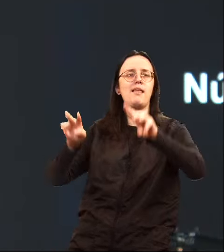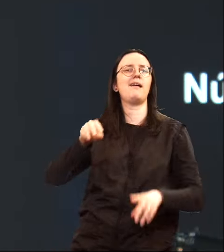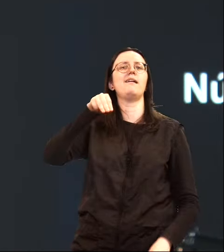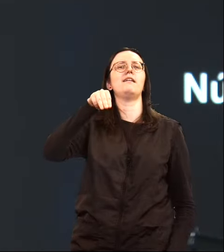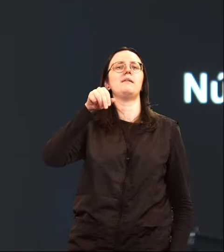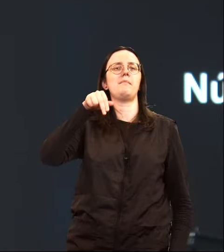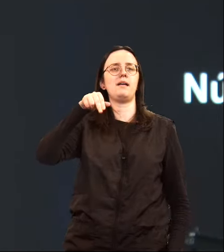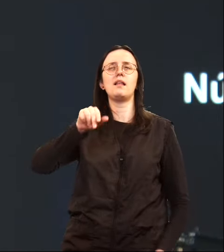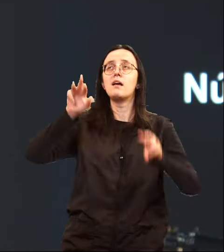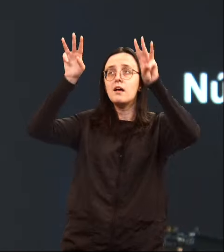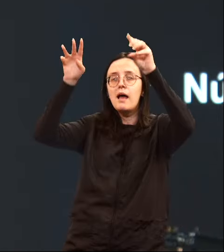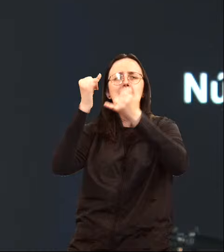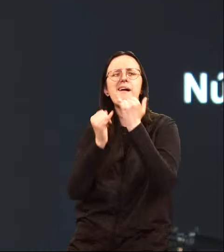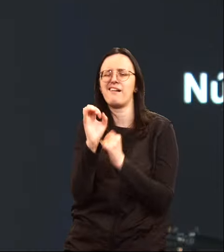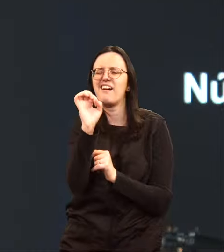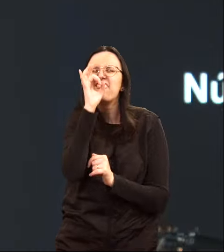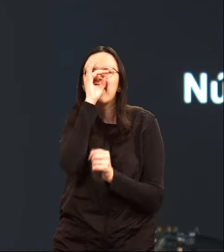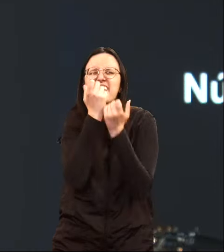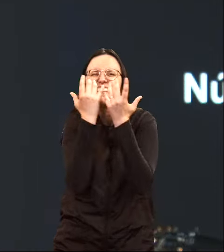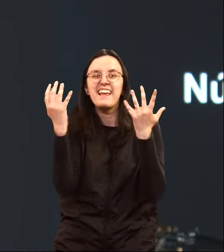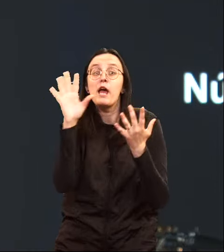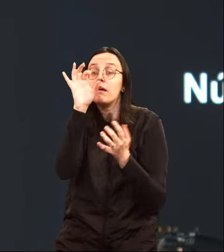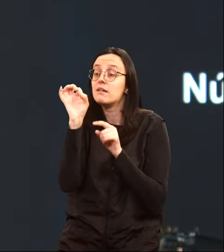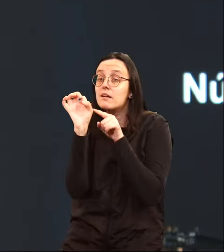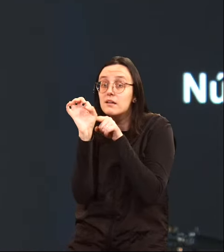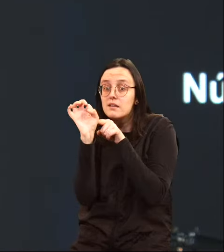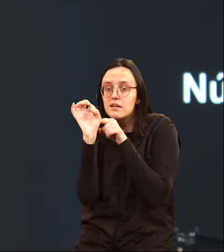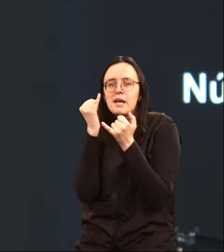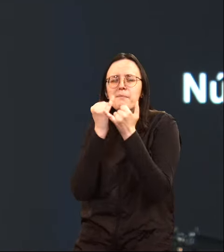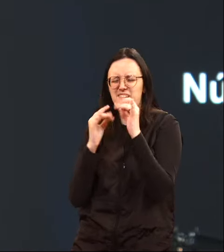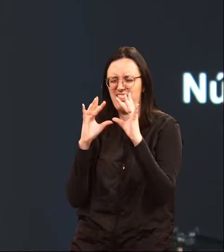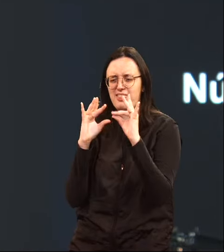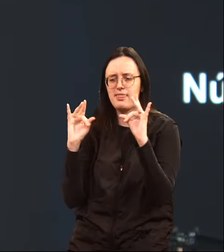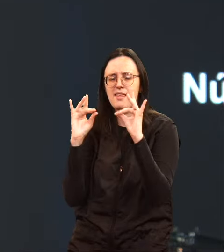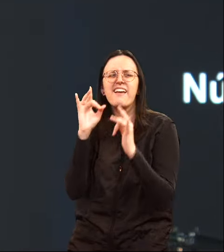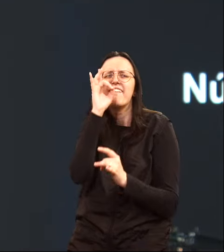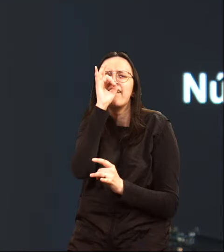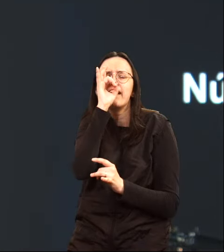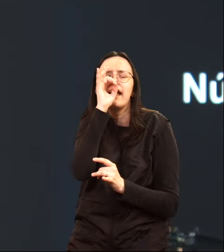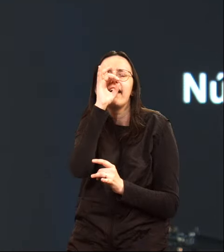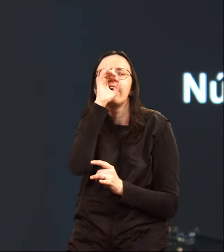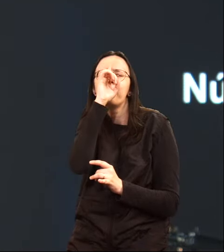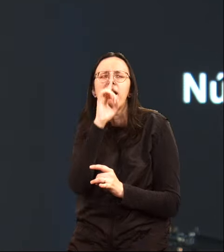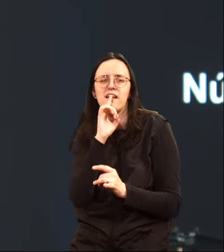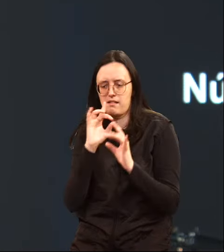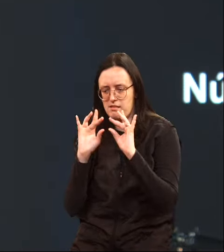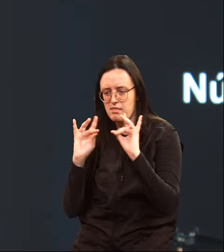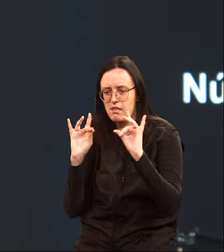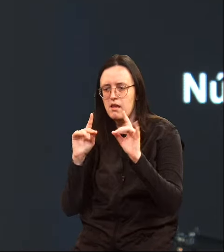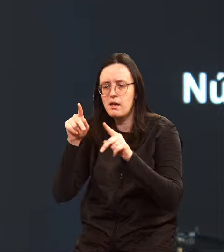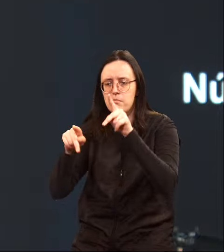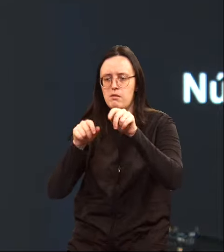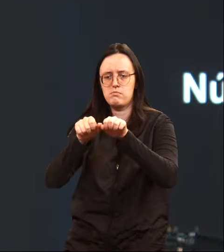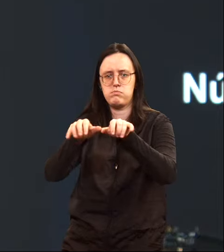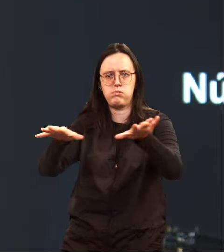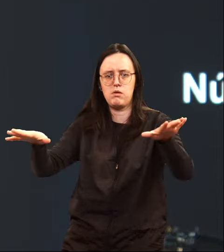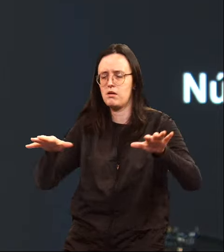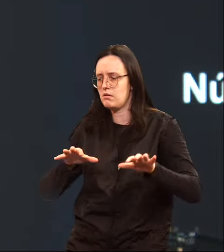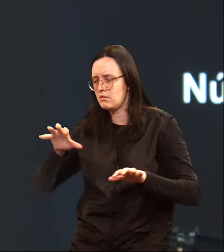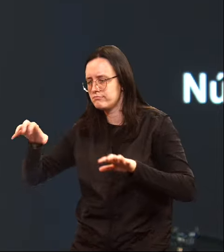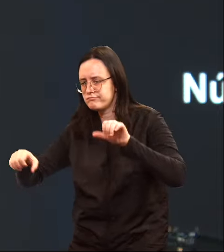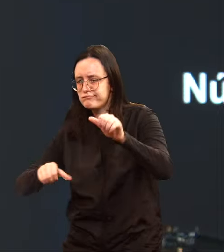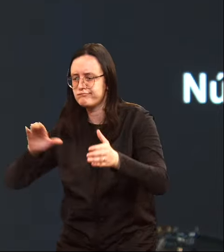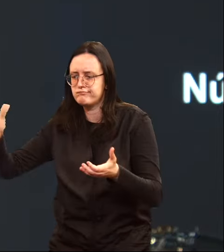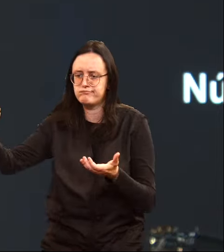como semente de coentro, e a sua aparência semelhante à de bidélio. Espalhava-se o povo e o colhia em moinhos.